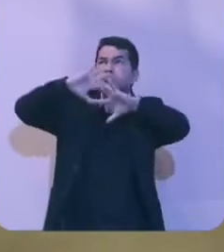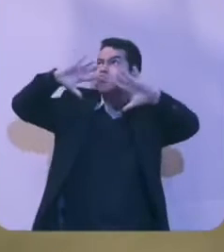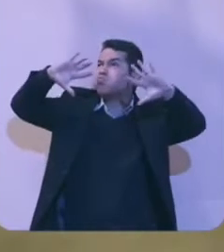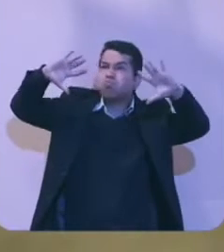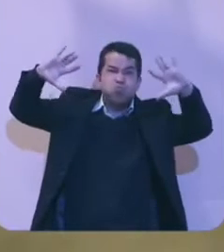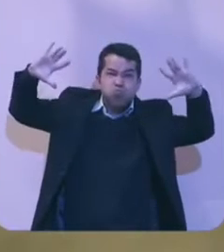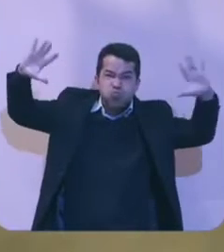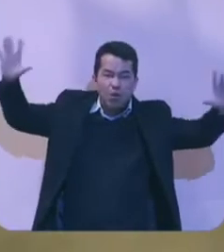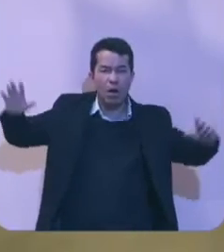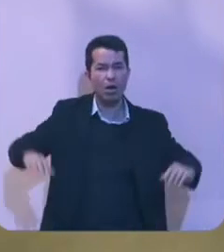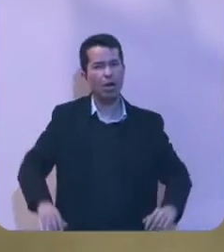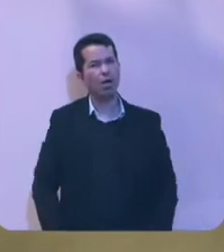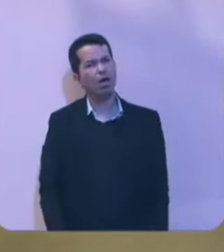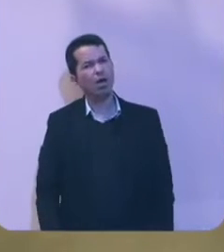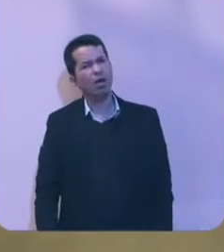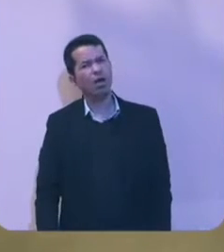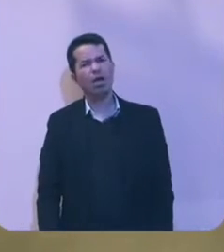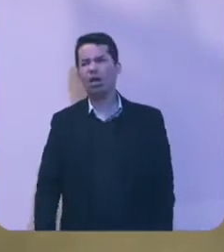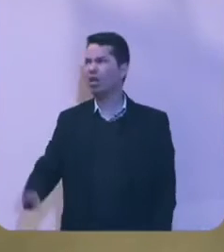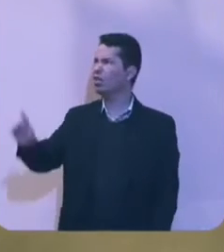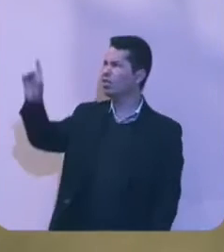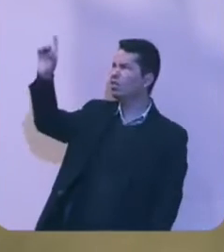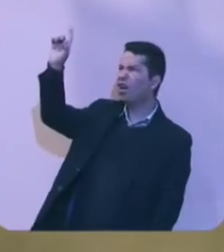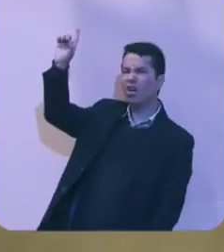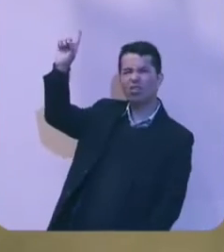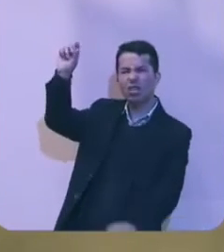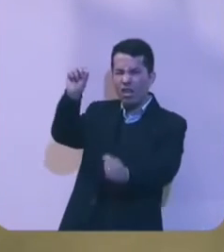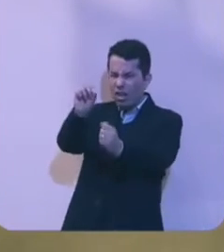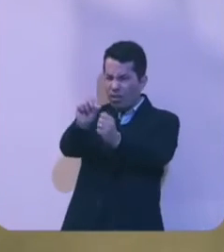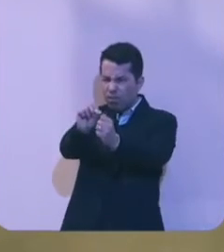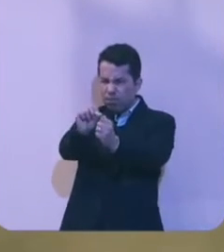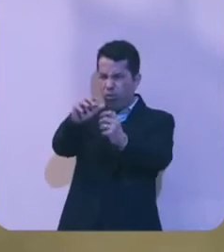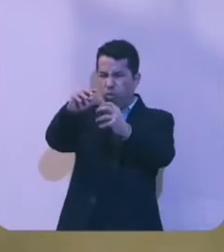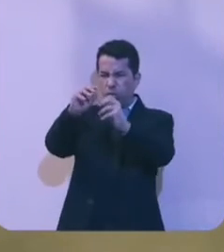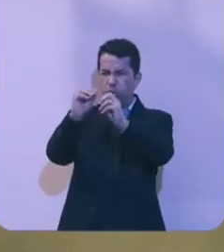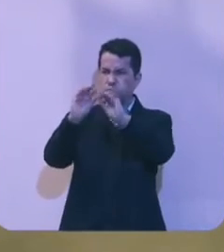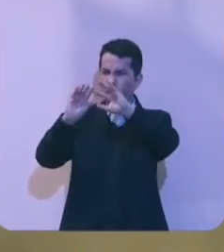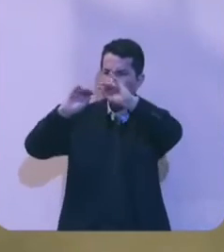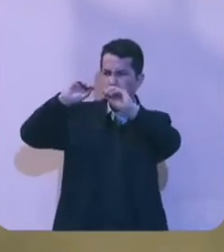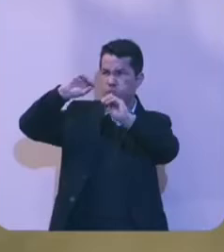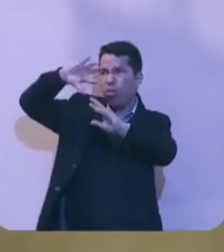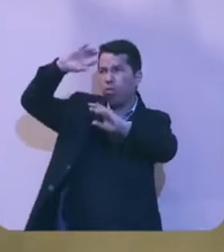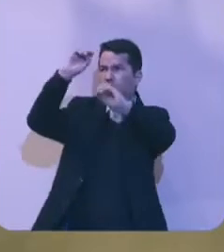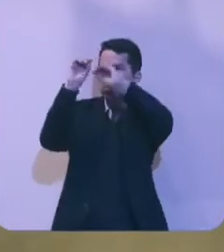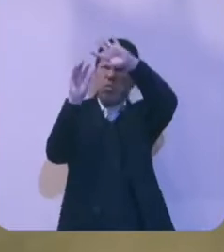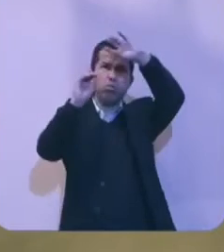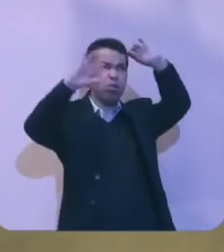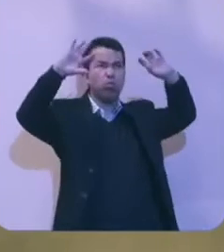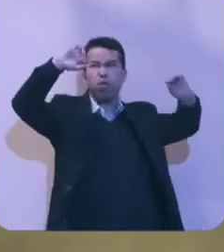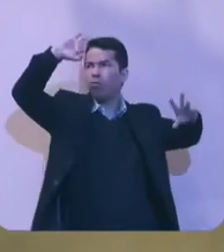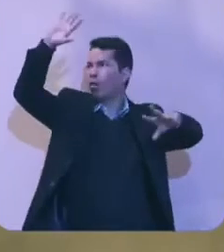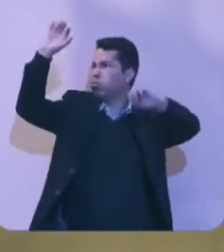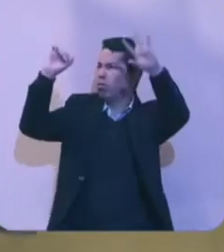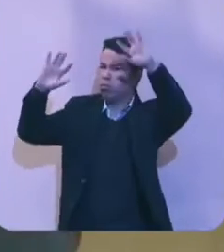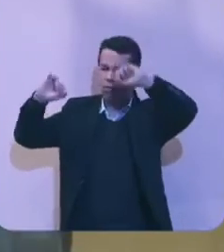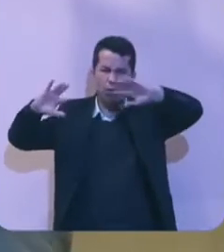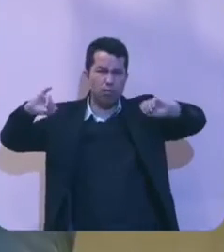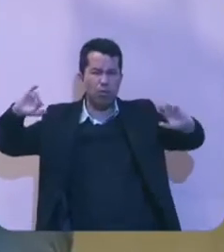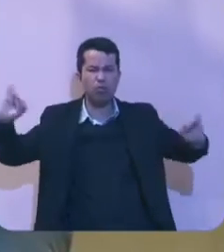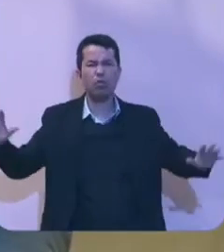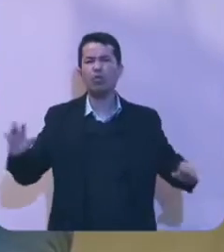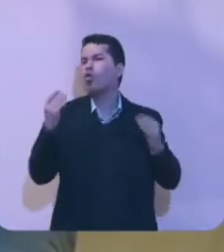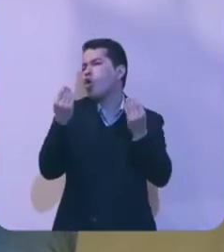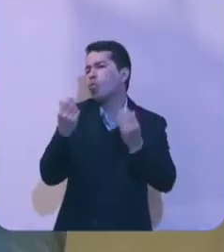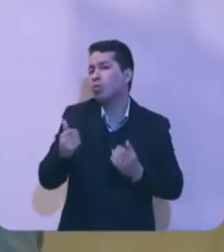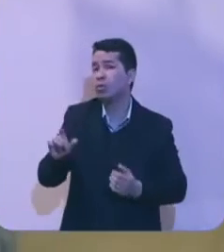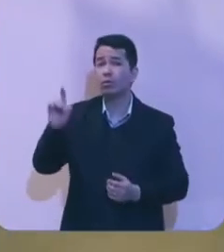40 bilhões de galáxias foram criadas pelo poder da palavra de